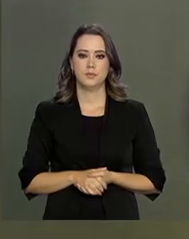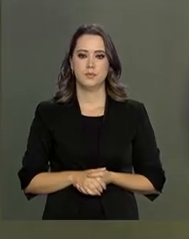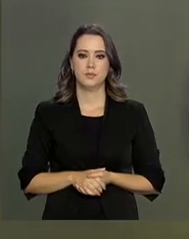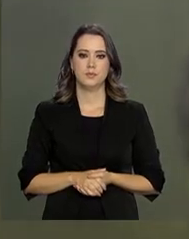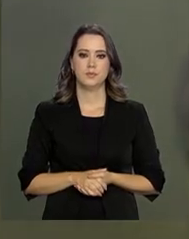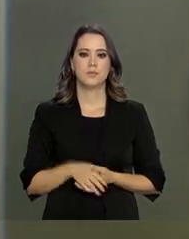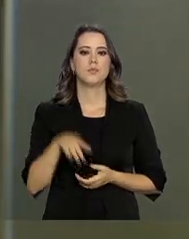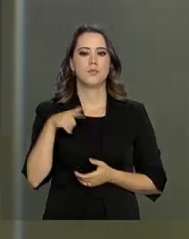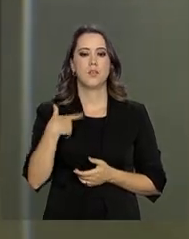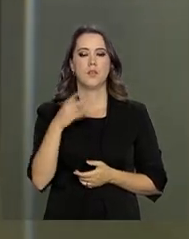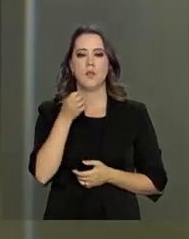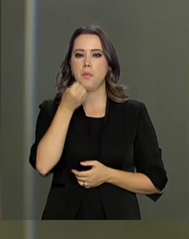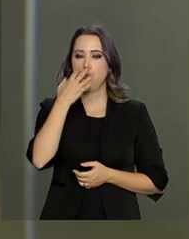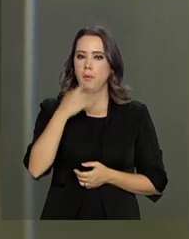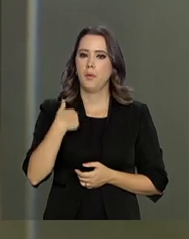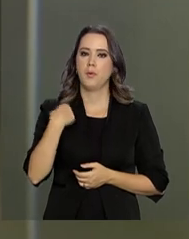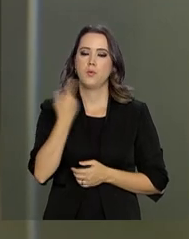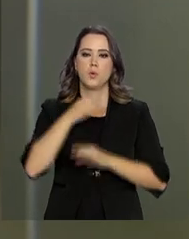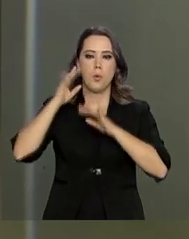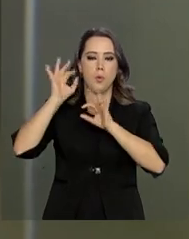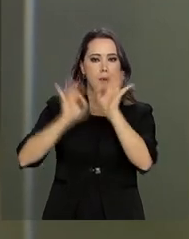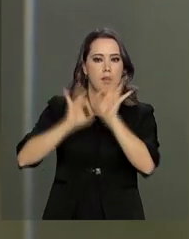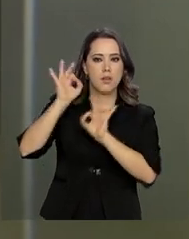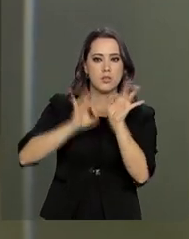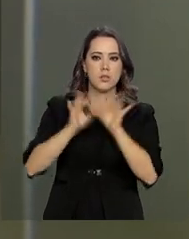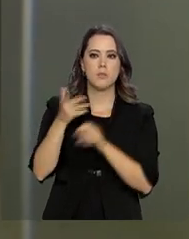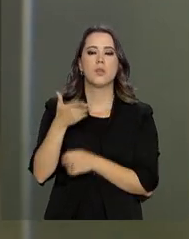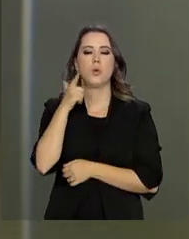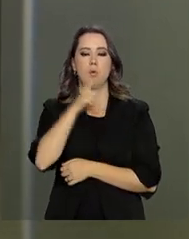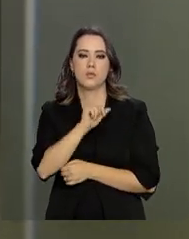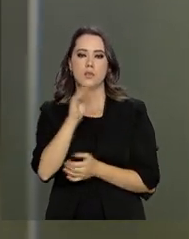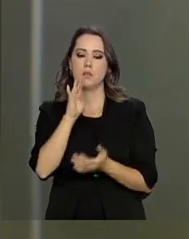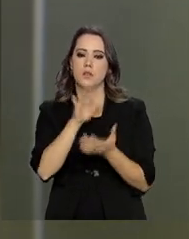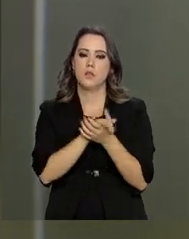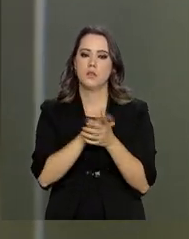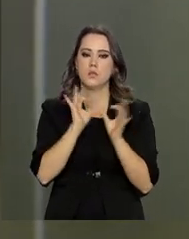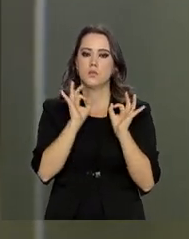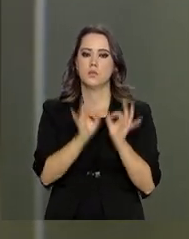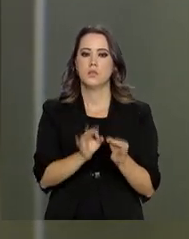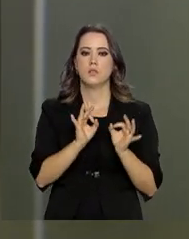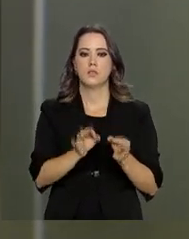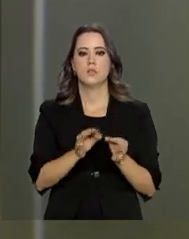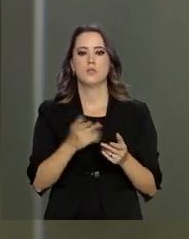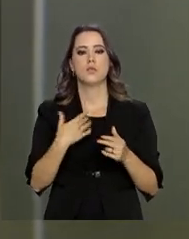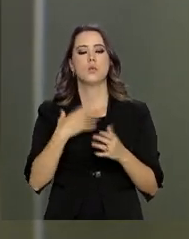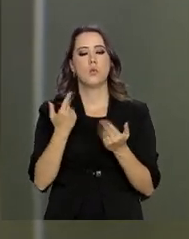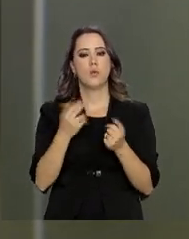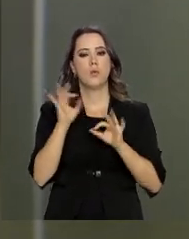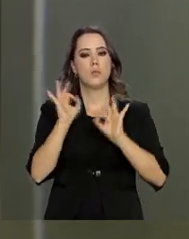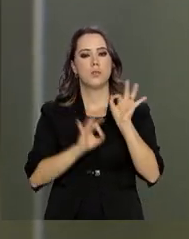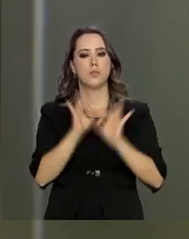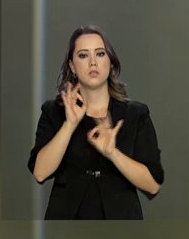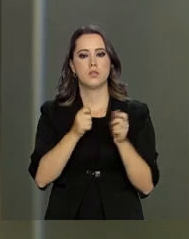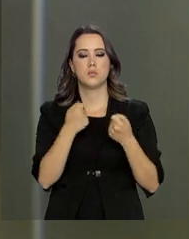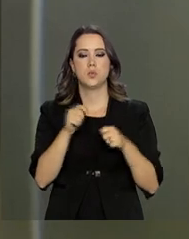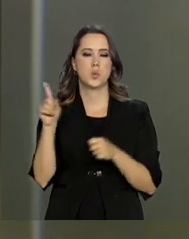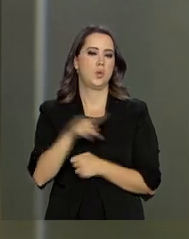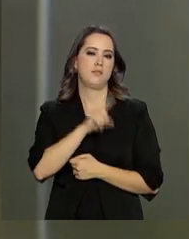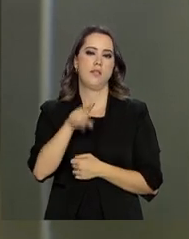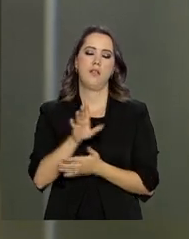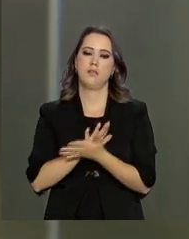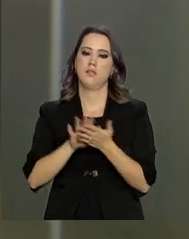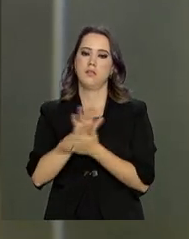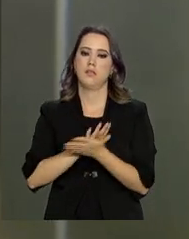vou a realização dos meus planos querem casar realmente engraçadas vou seguir casamento tudo certinho conforme foi planejado e já precisou parcelar nada